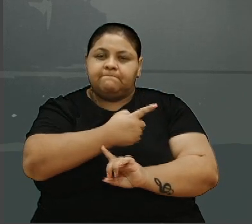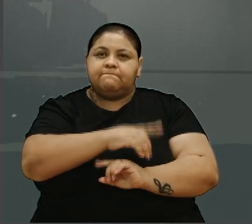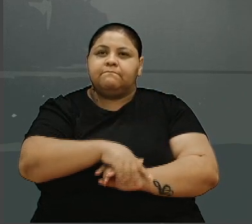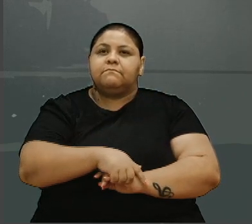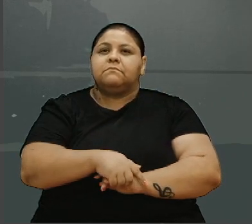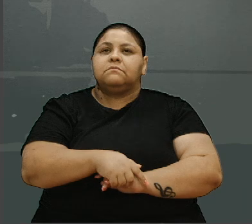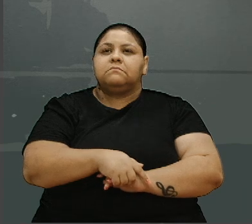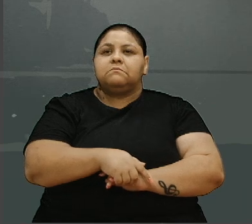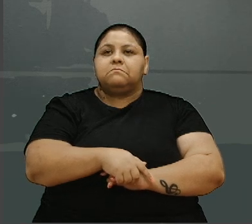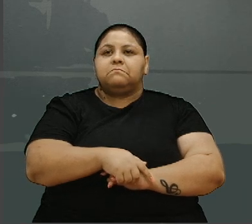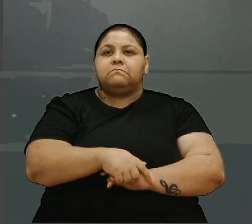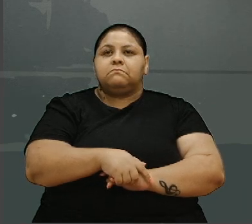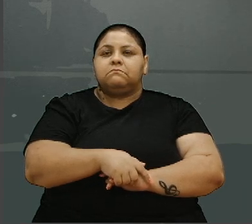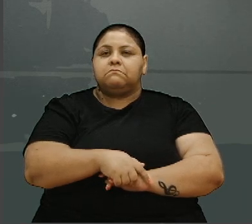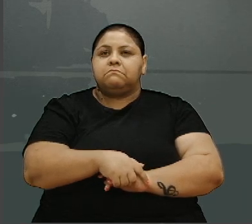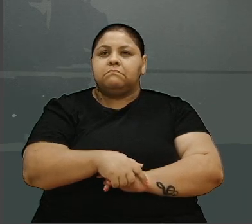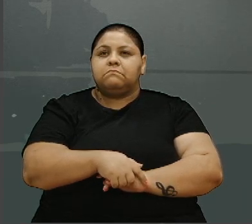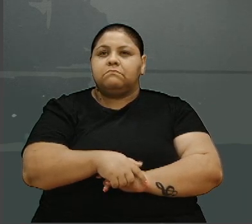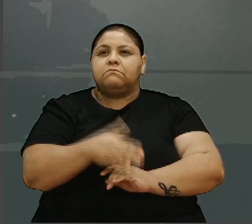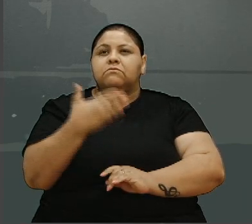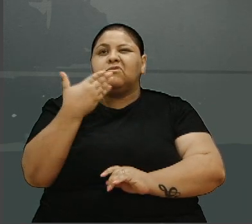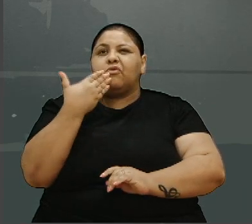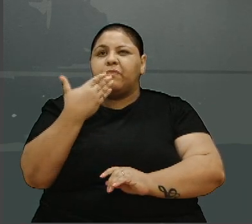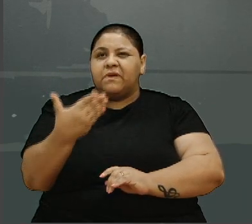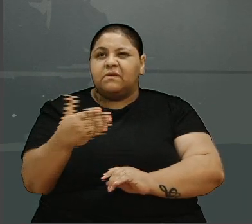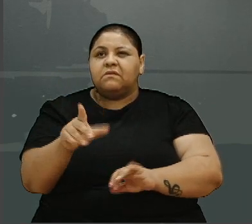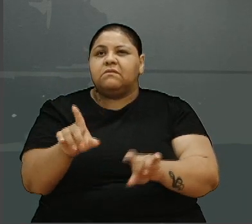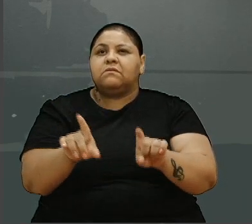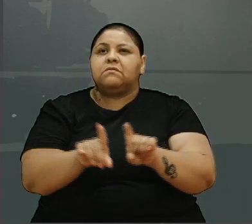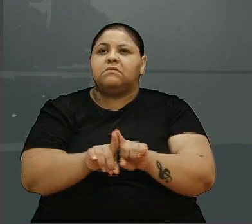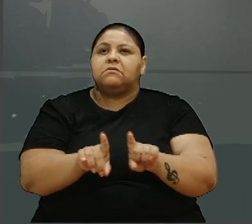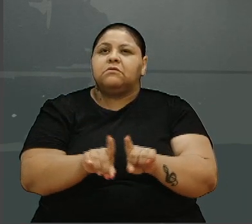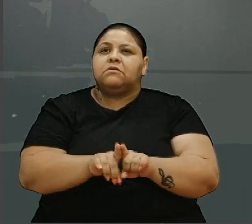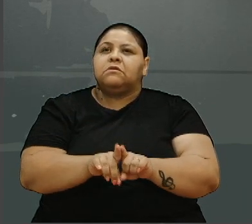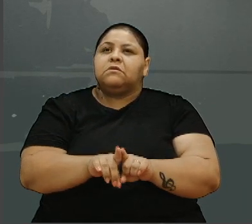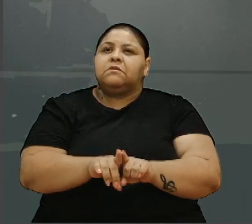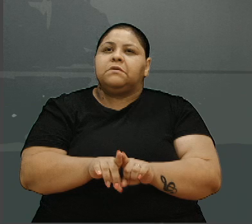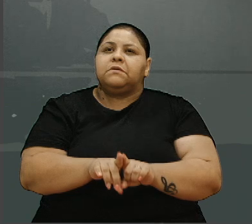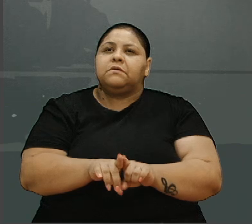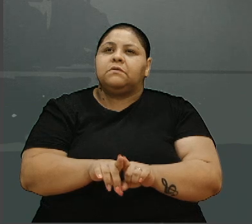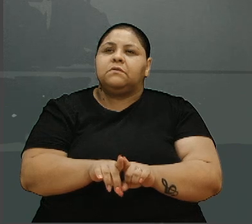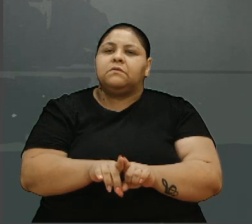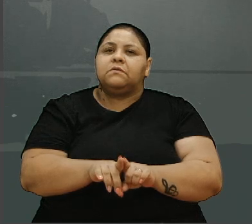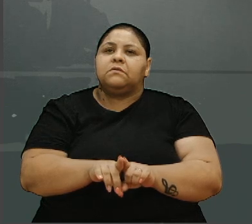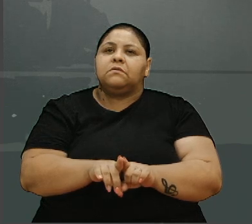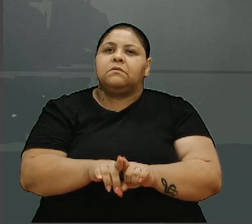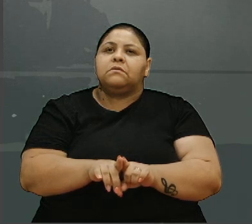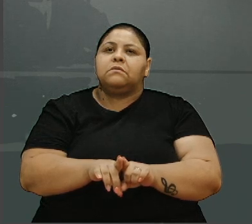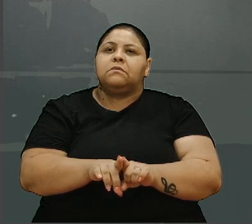onde ela estiver, né? E um pedido que seja